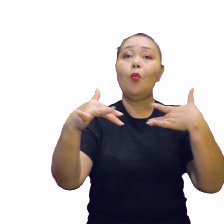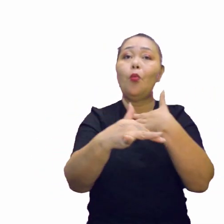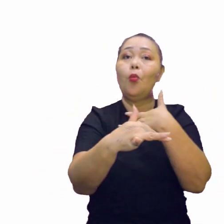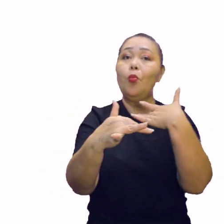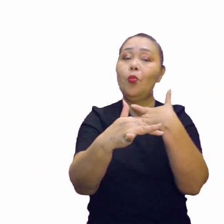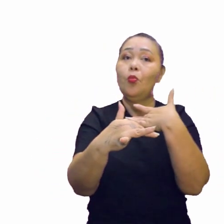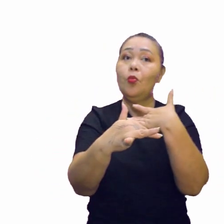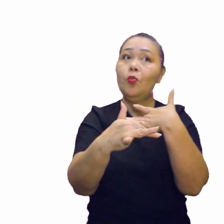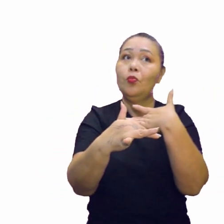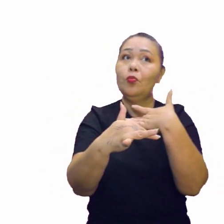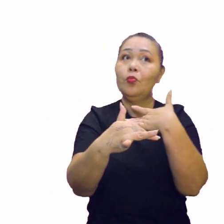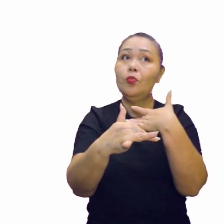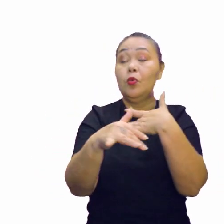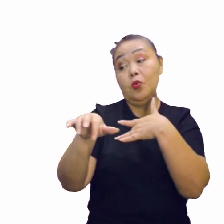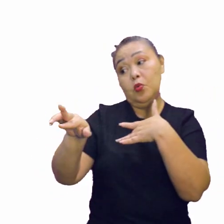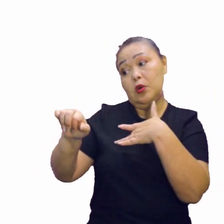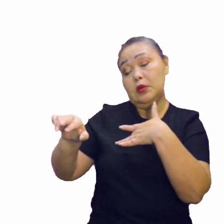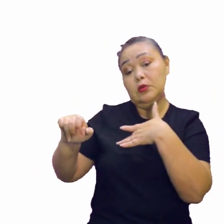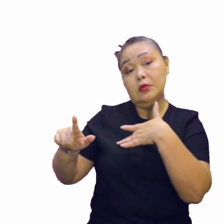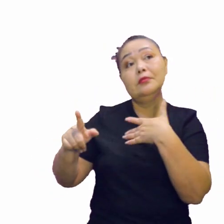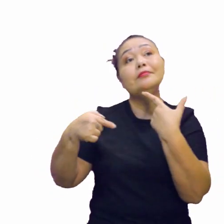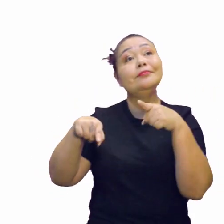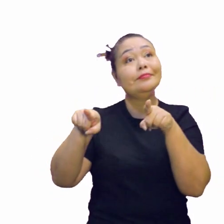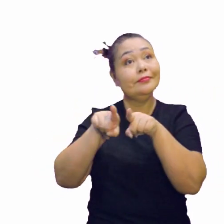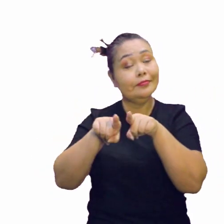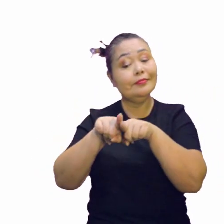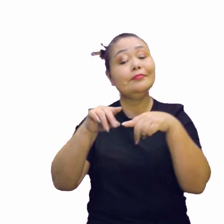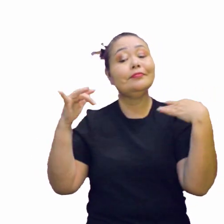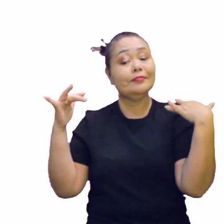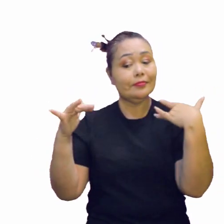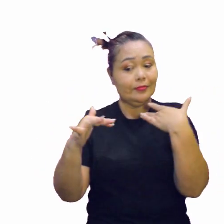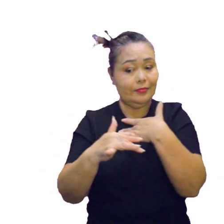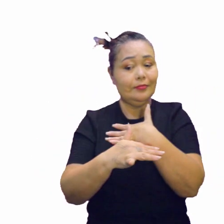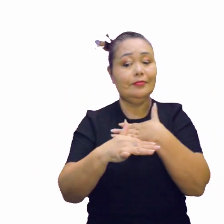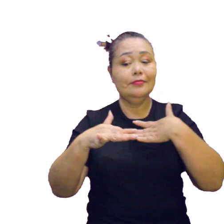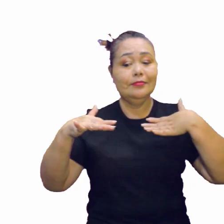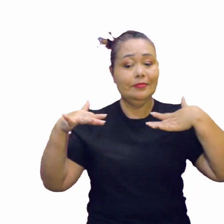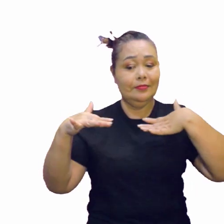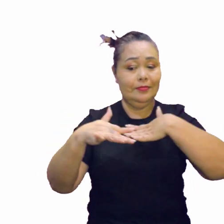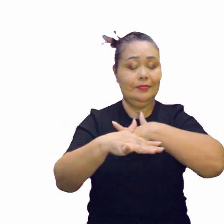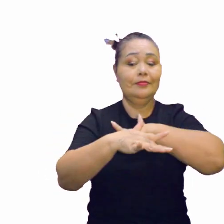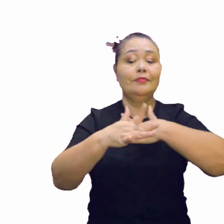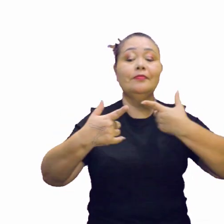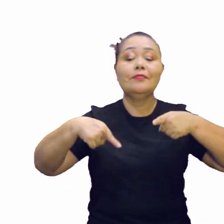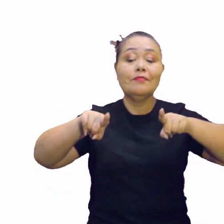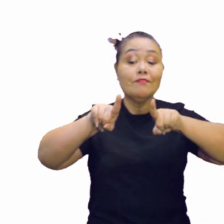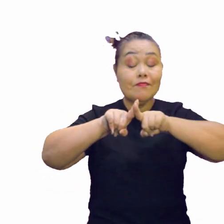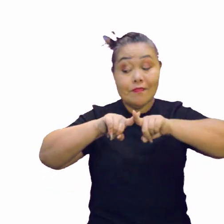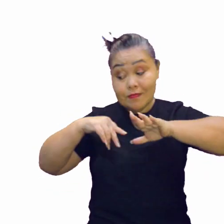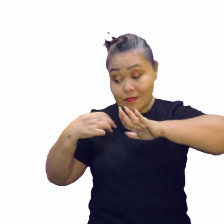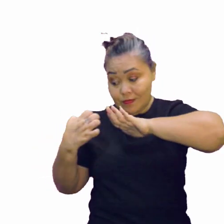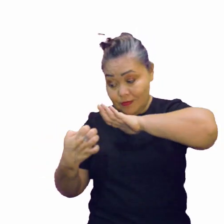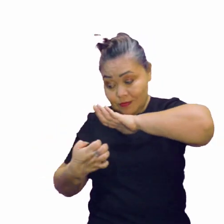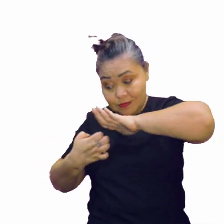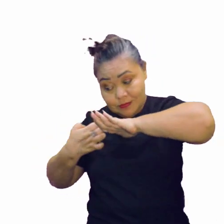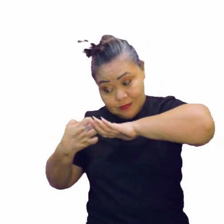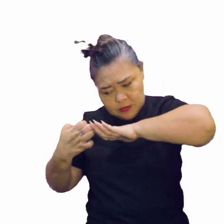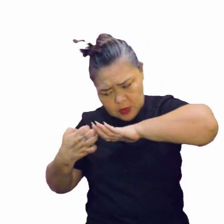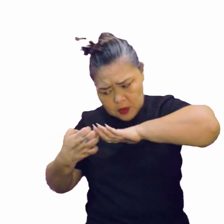área rural, mas a urbana e ainda a industrialização desse processo.